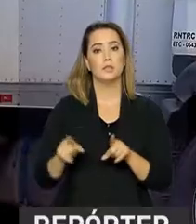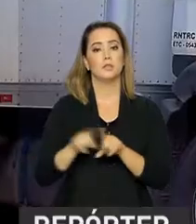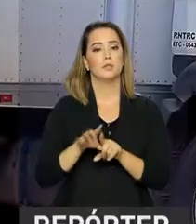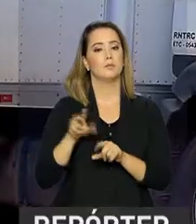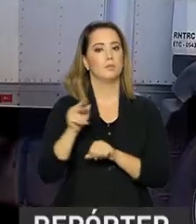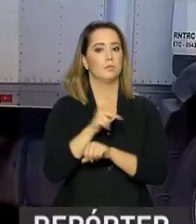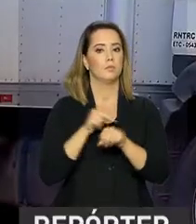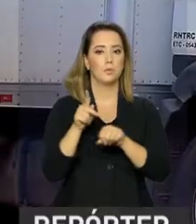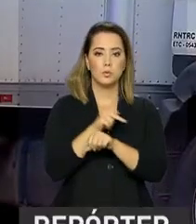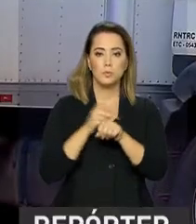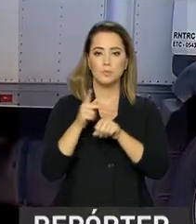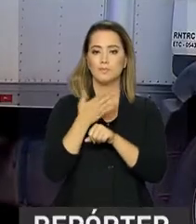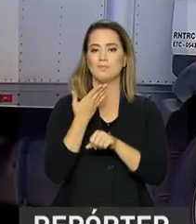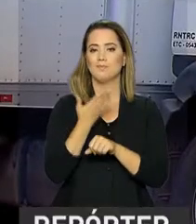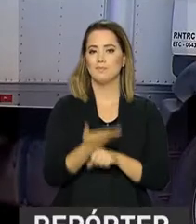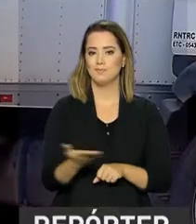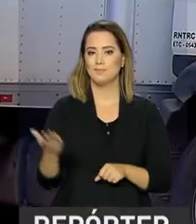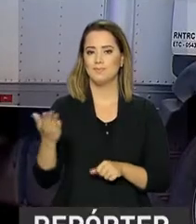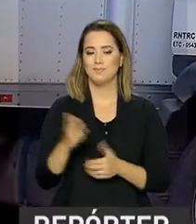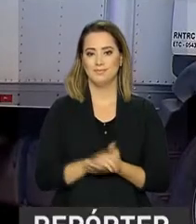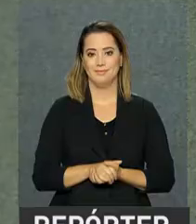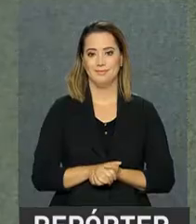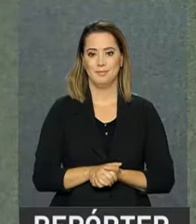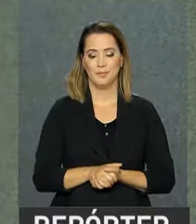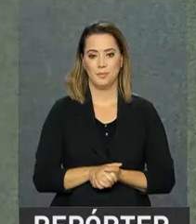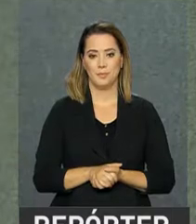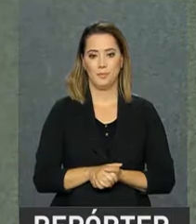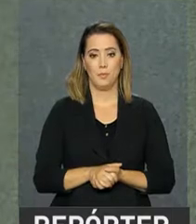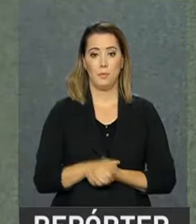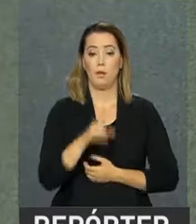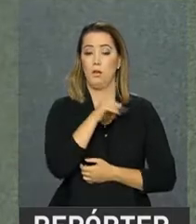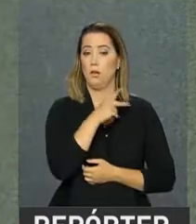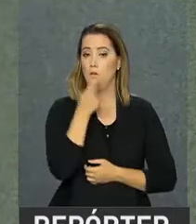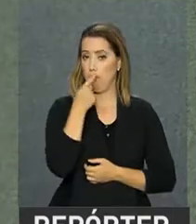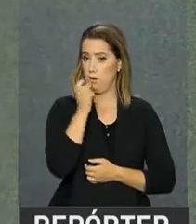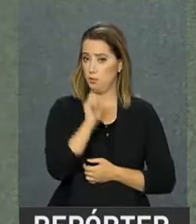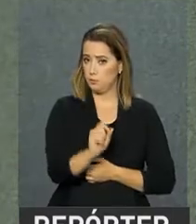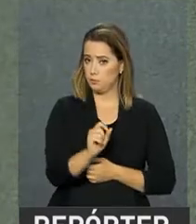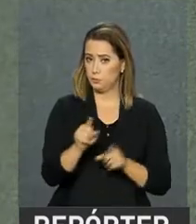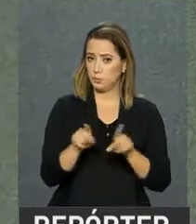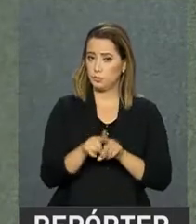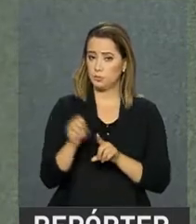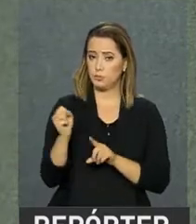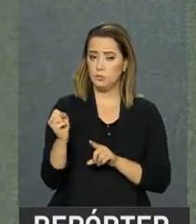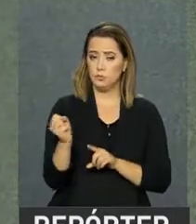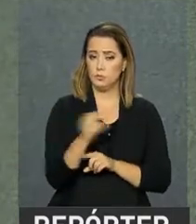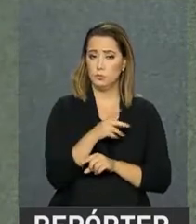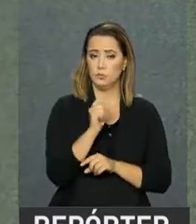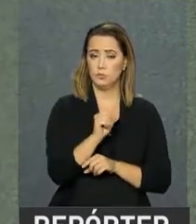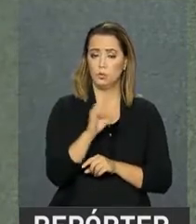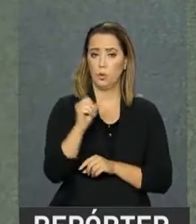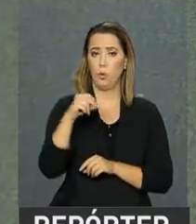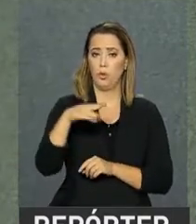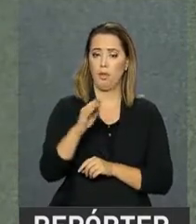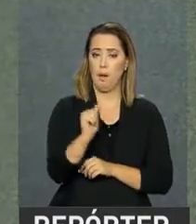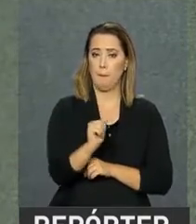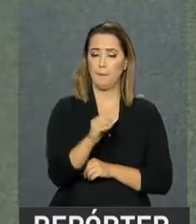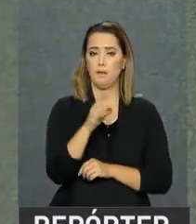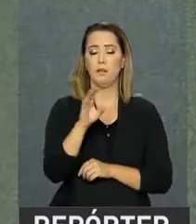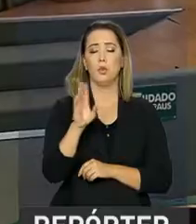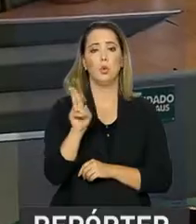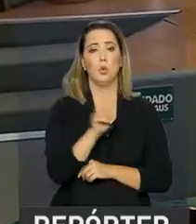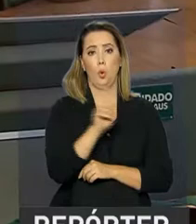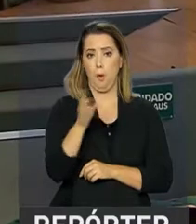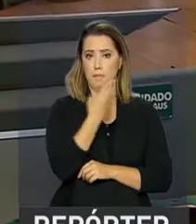em todas as centrais de abastecimento analisadas para o gerente de modernização do mercado hortigranjeiro da conab eric faria